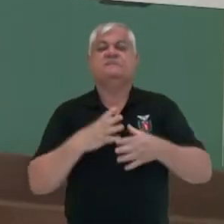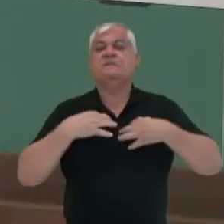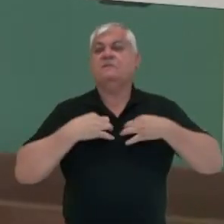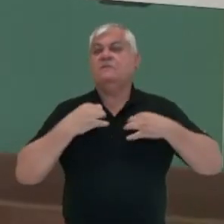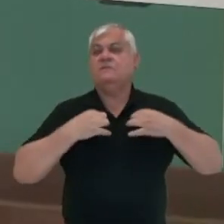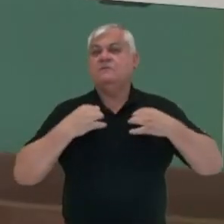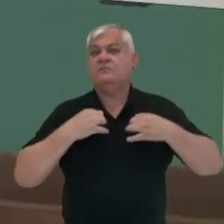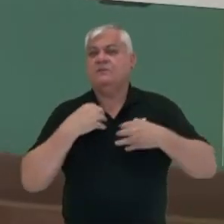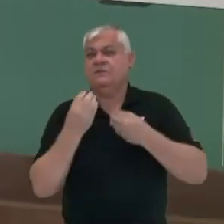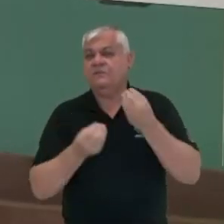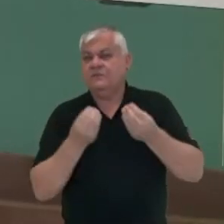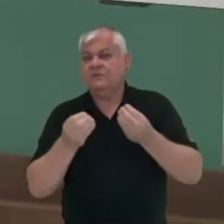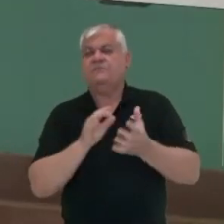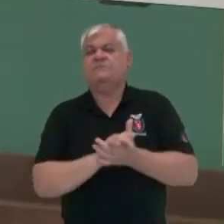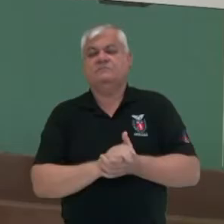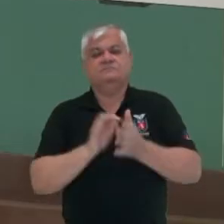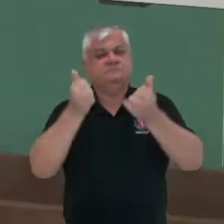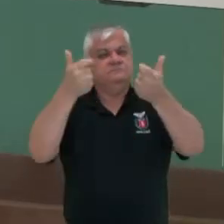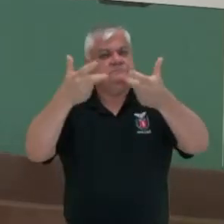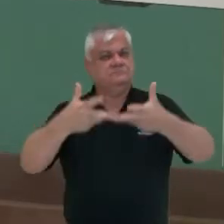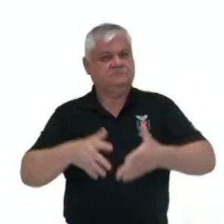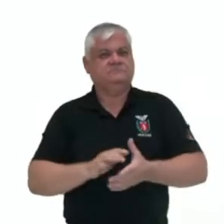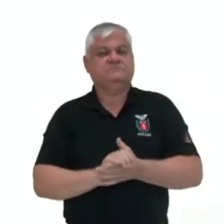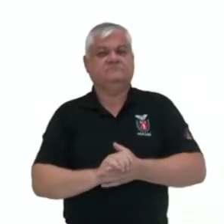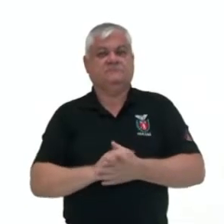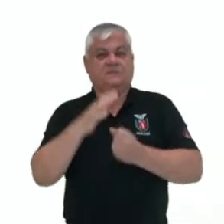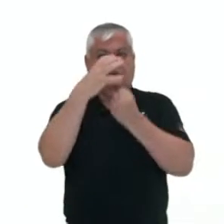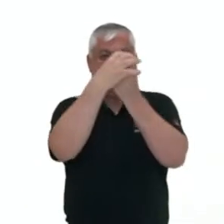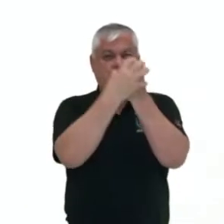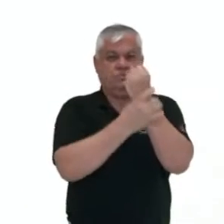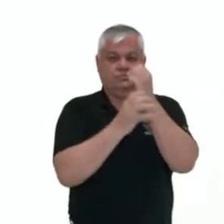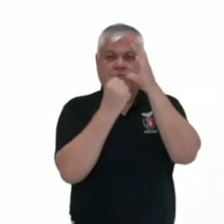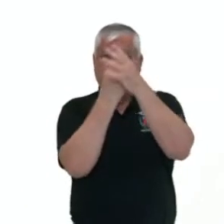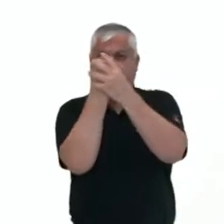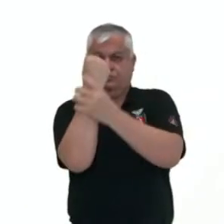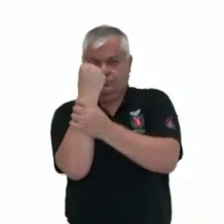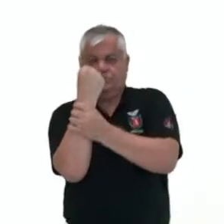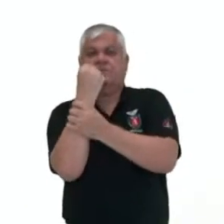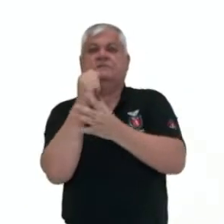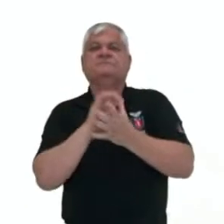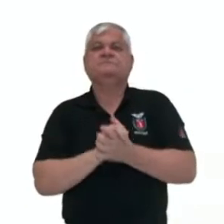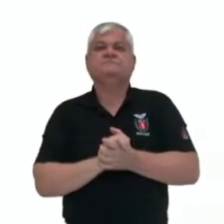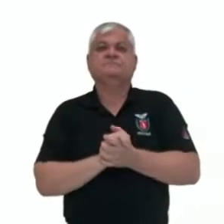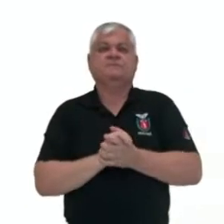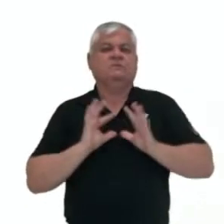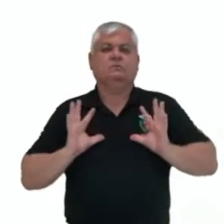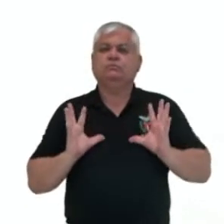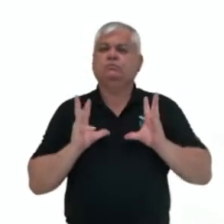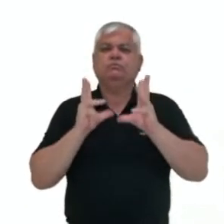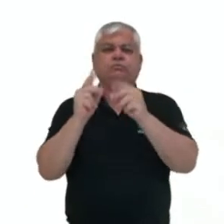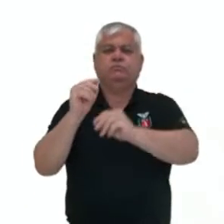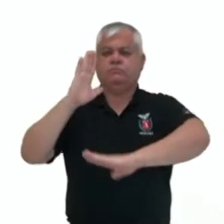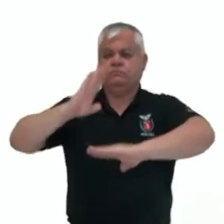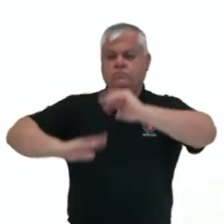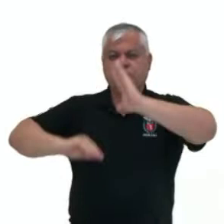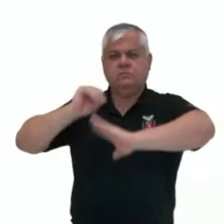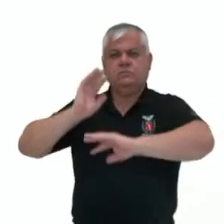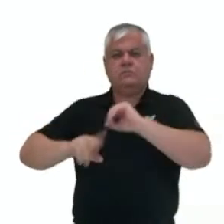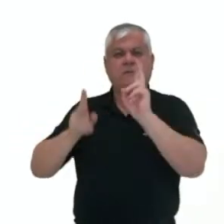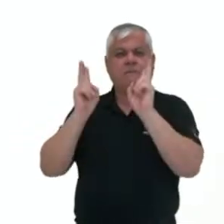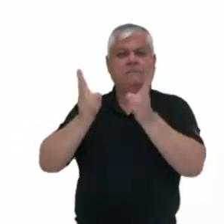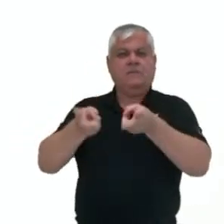vestimentas, então, como eu havia falado. Então, luvas, né, como vocês podem ver aqui, todos os atletas usam o